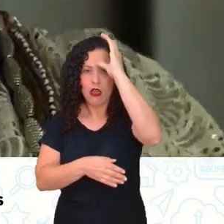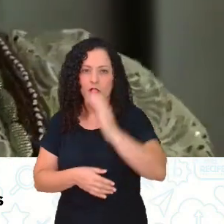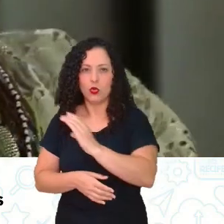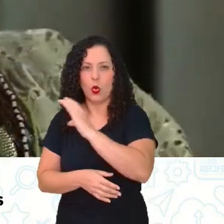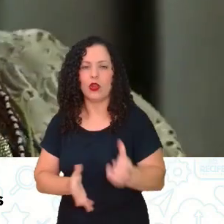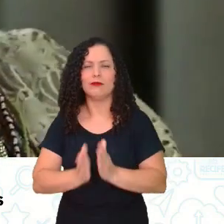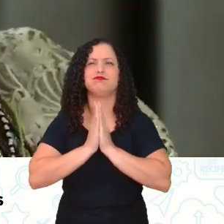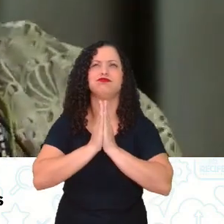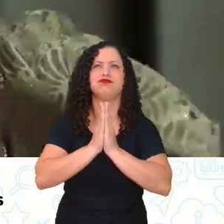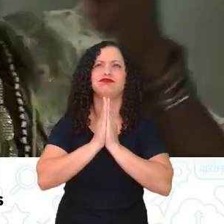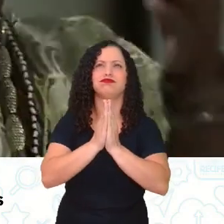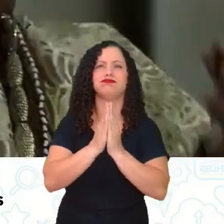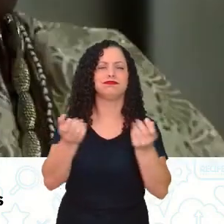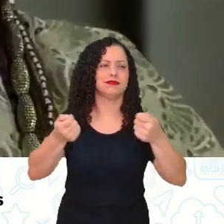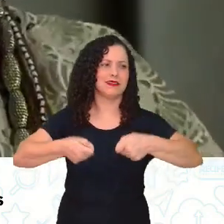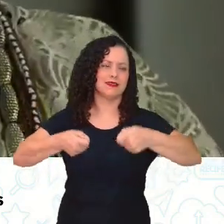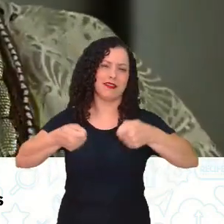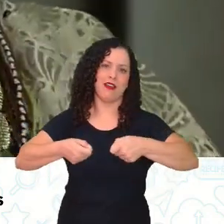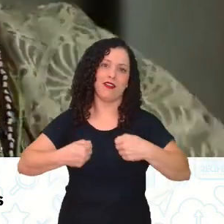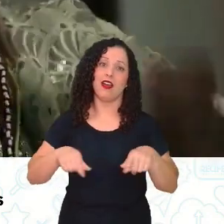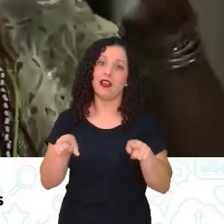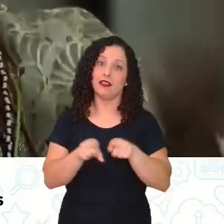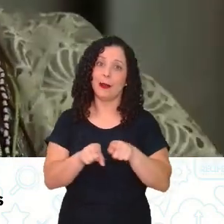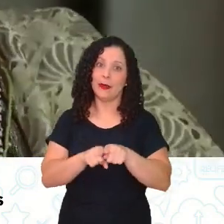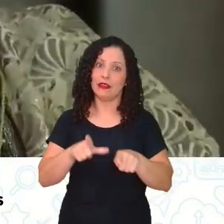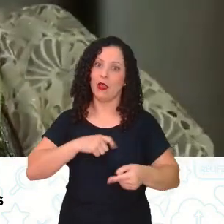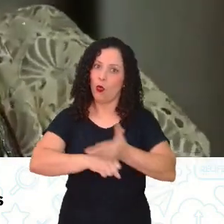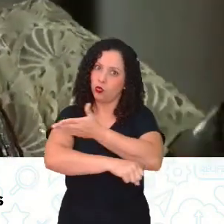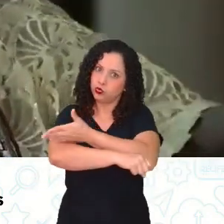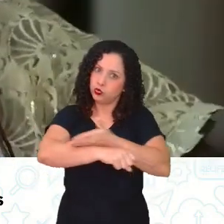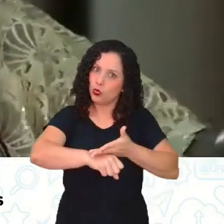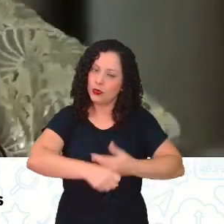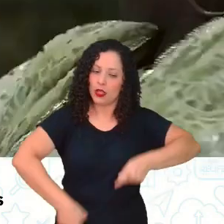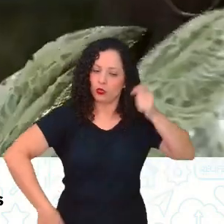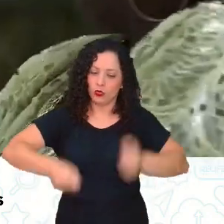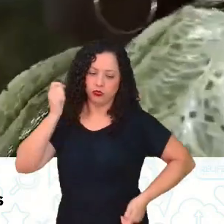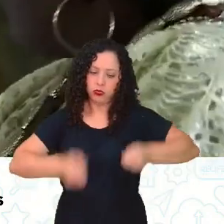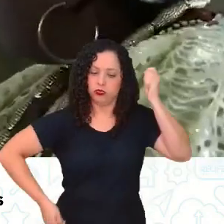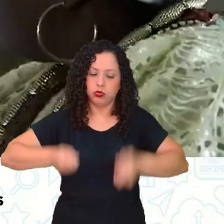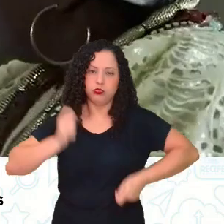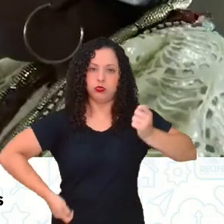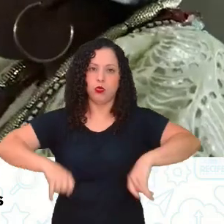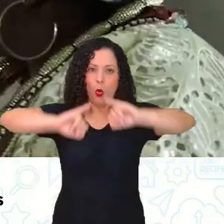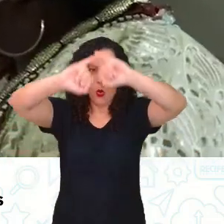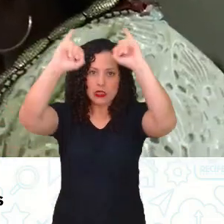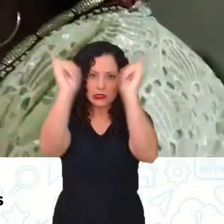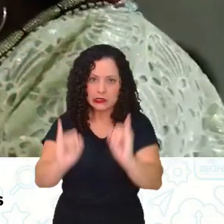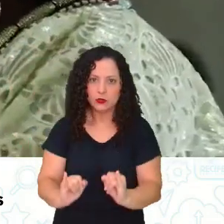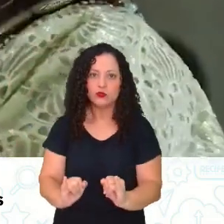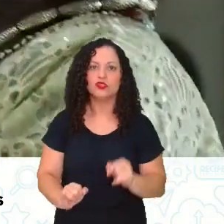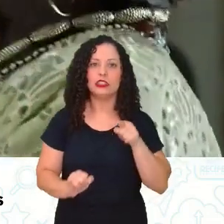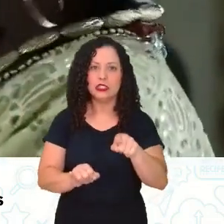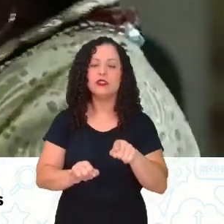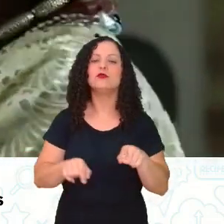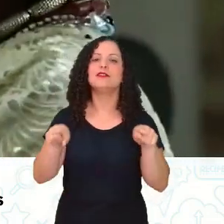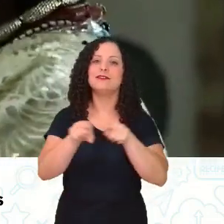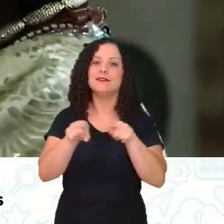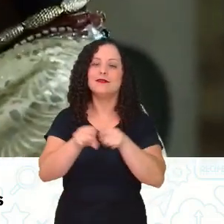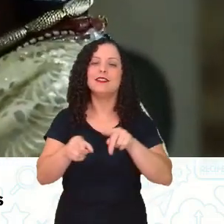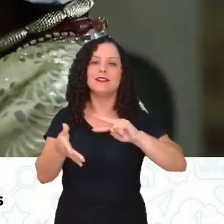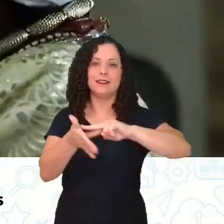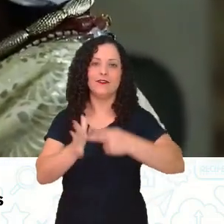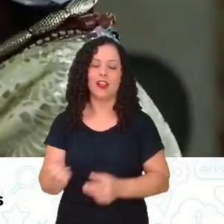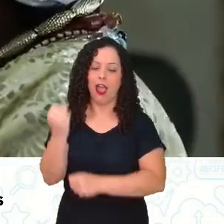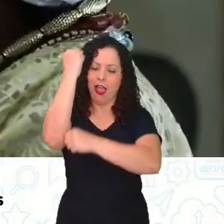necessidade. Por outro lado, mantinham a tradição de bater os tambores para os santos. Isso se chama resistência, dona